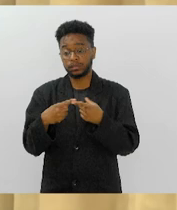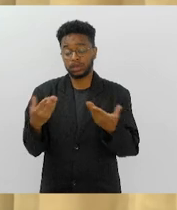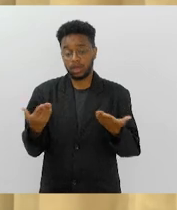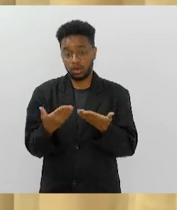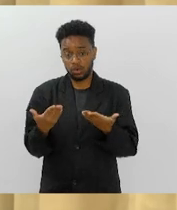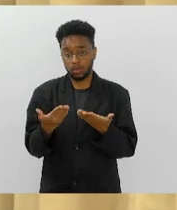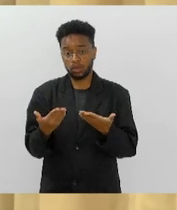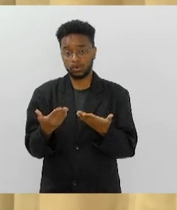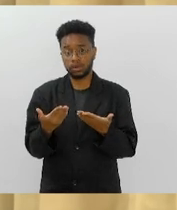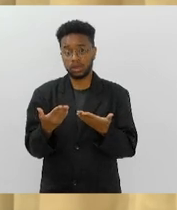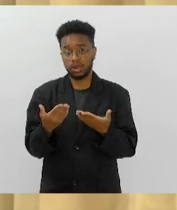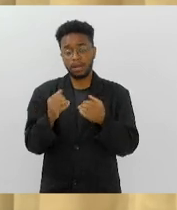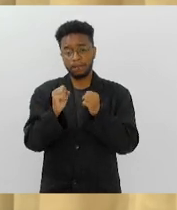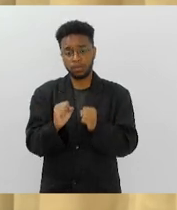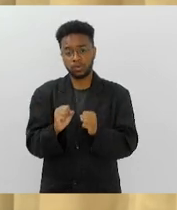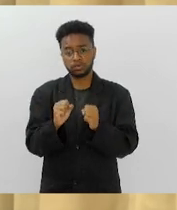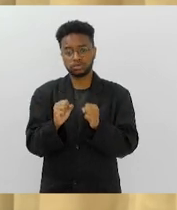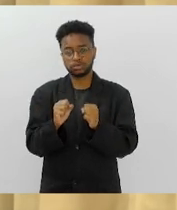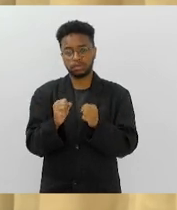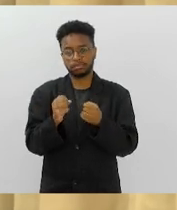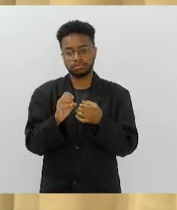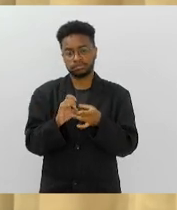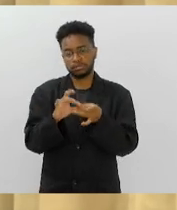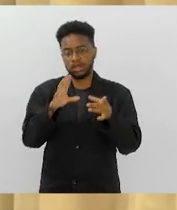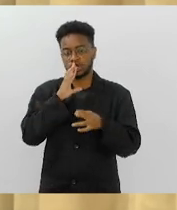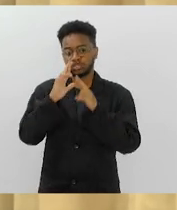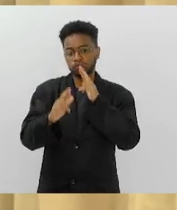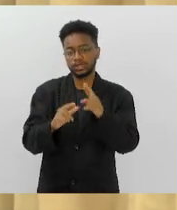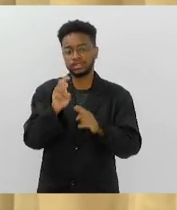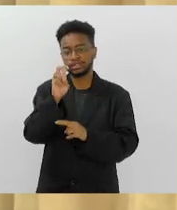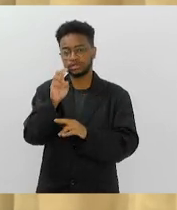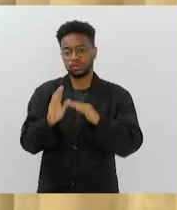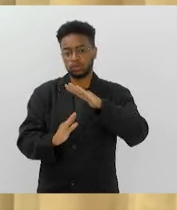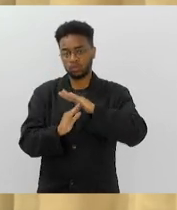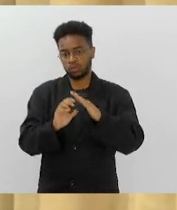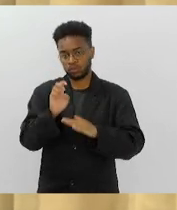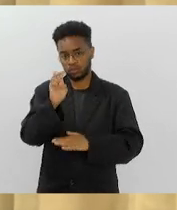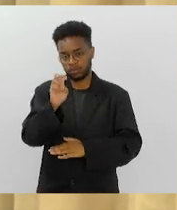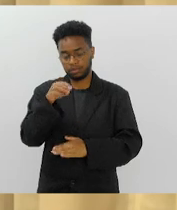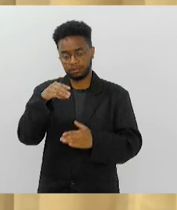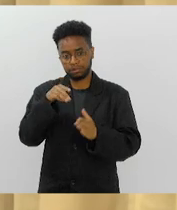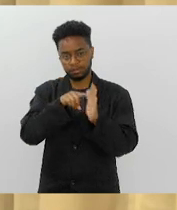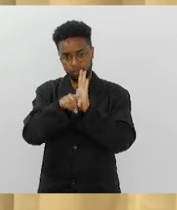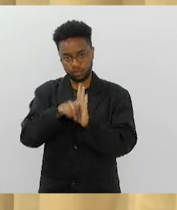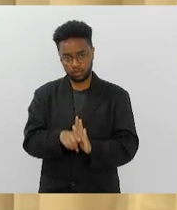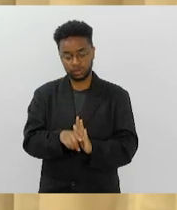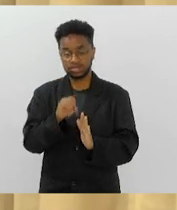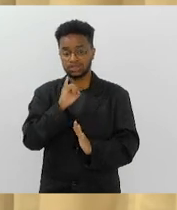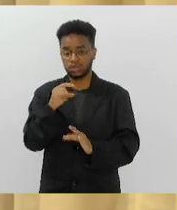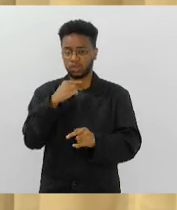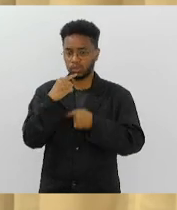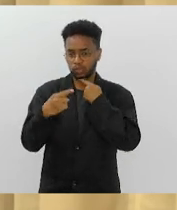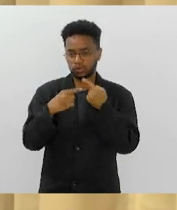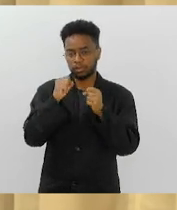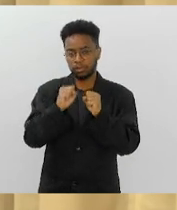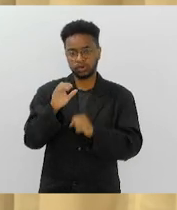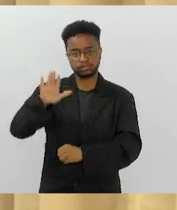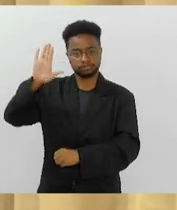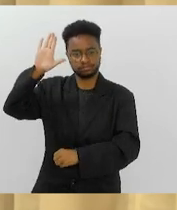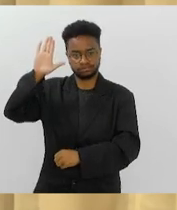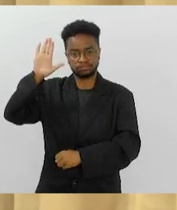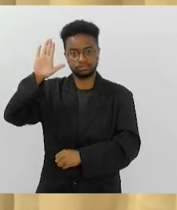oportunidade aqui de a gente abrir cinco perguntas, até cinco perguntas. Então, se alguém tiver alguma dúvida, por favor.